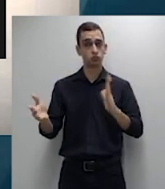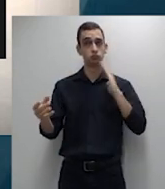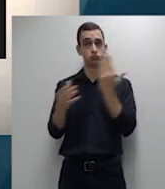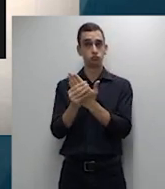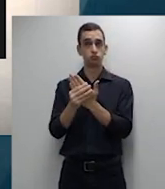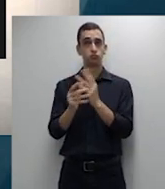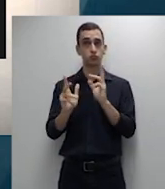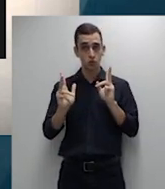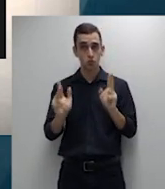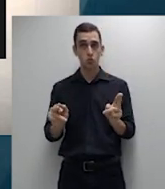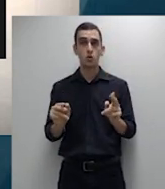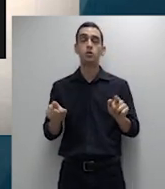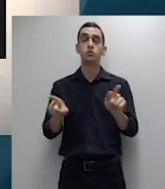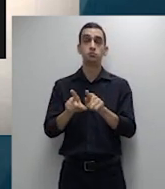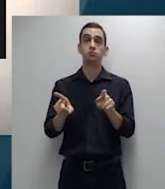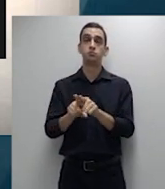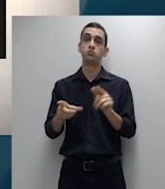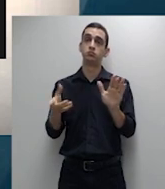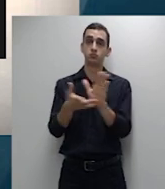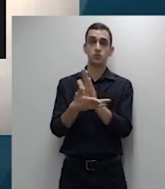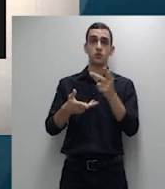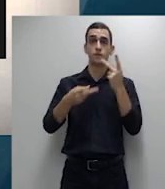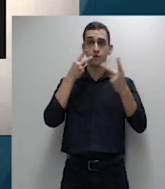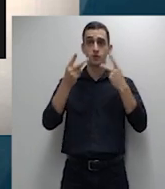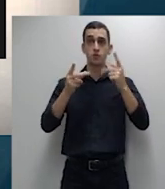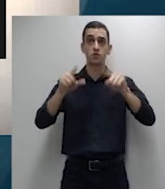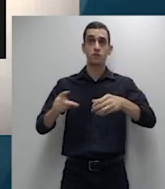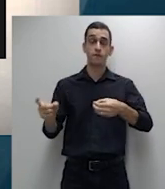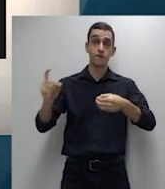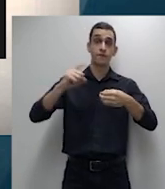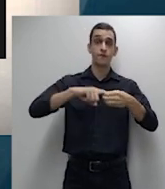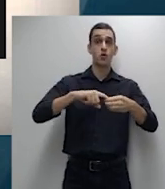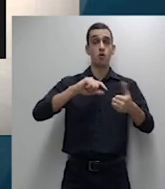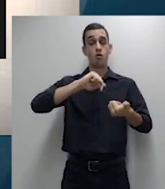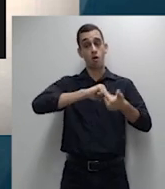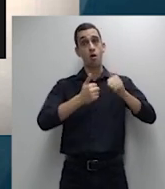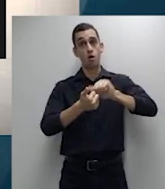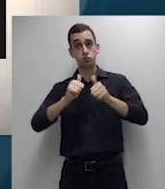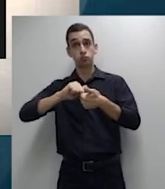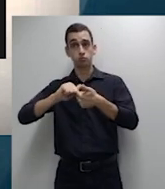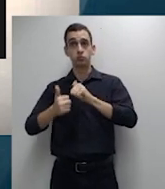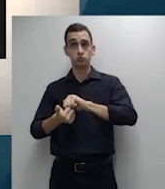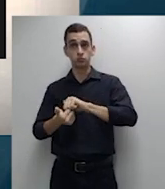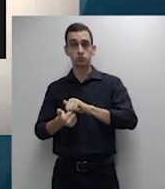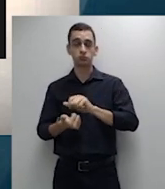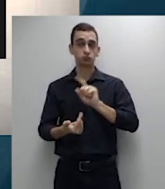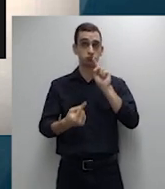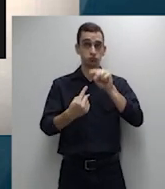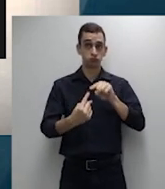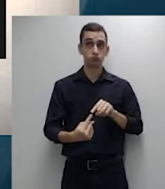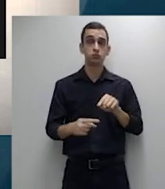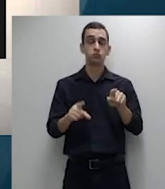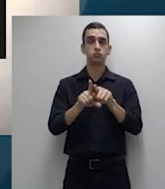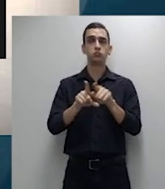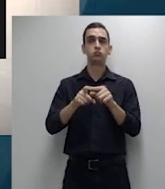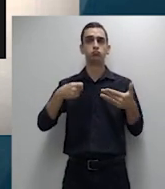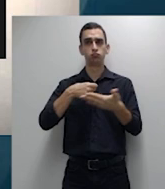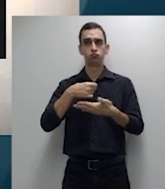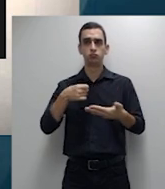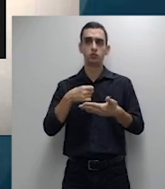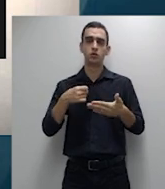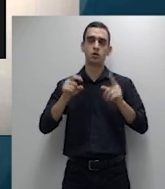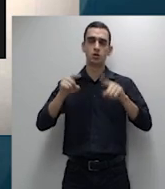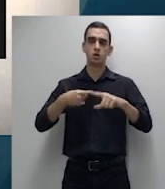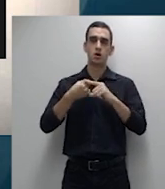para adequação é o que está escrito na decisão sua excelência e sinta como fundamento nos artigos